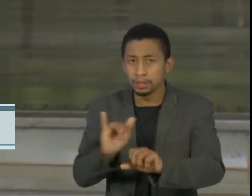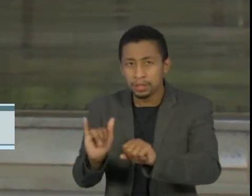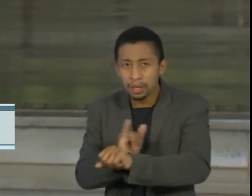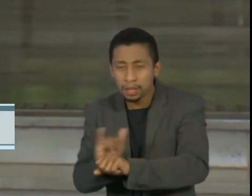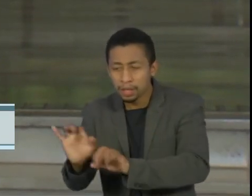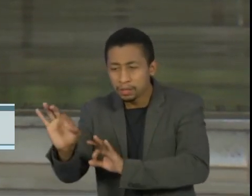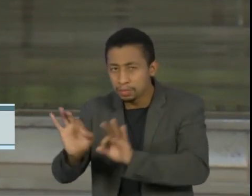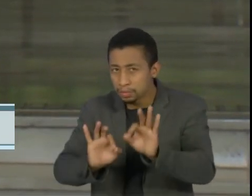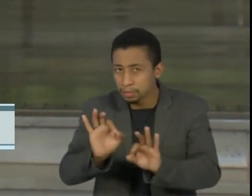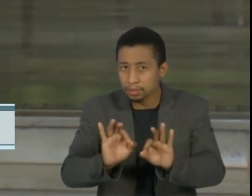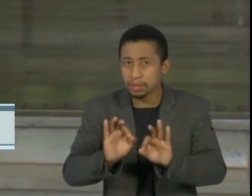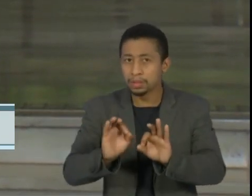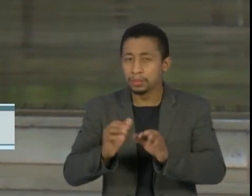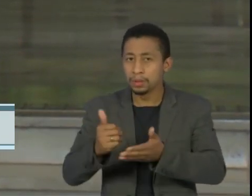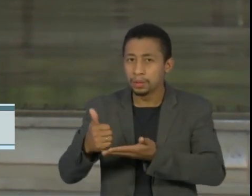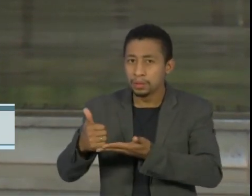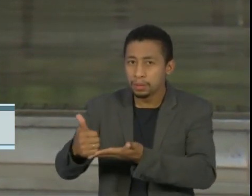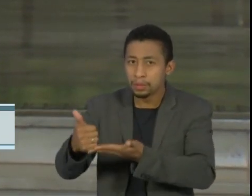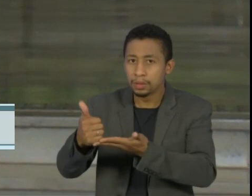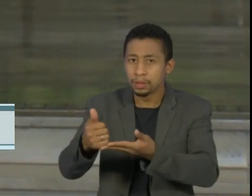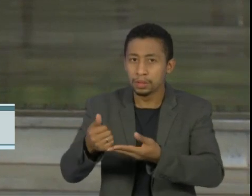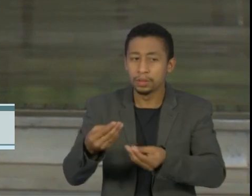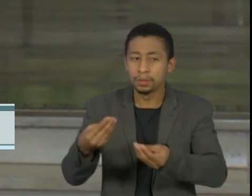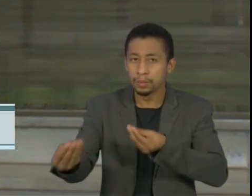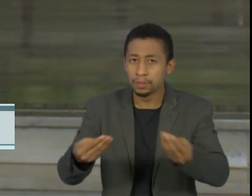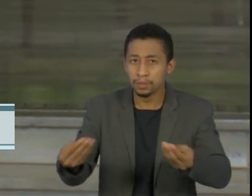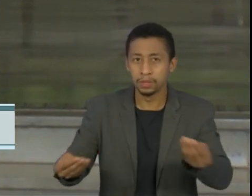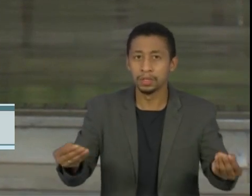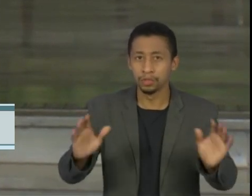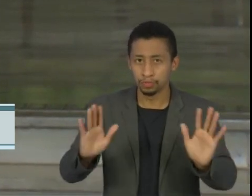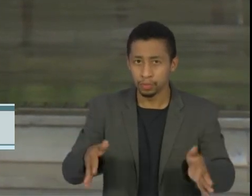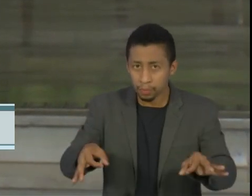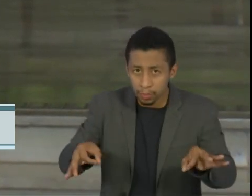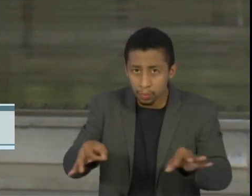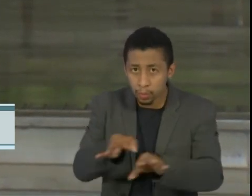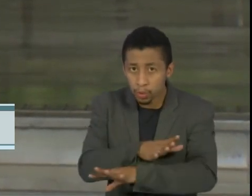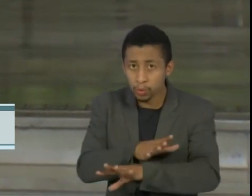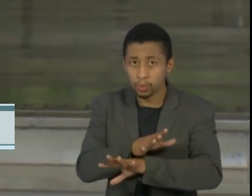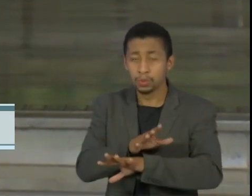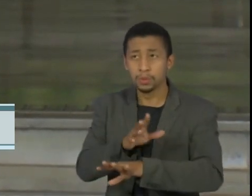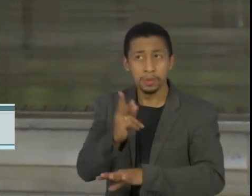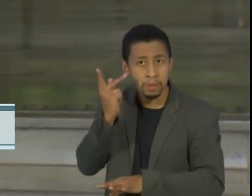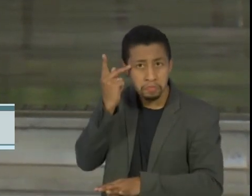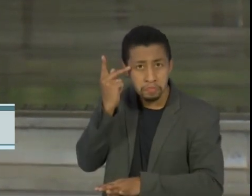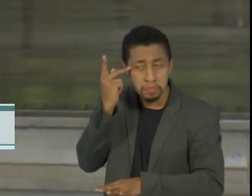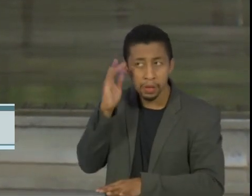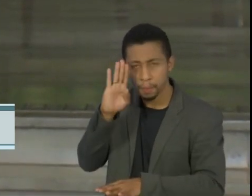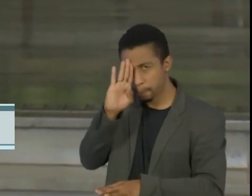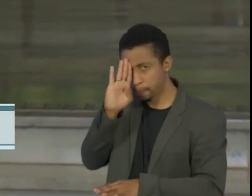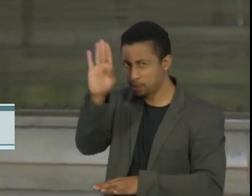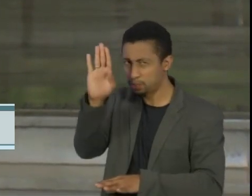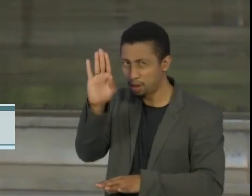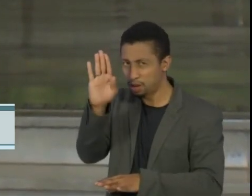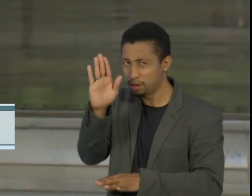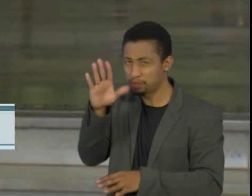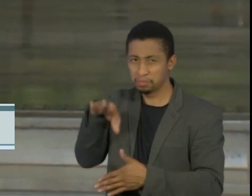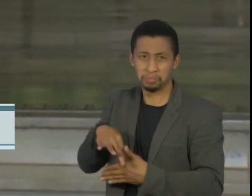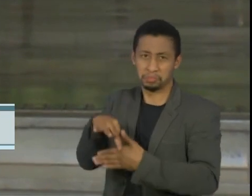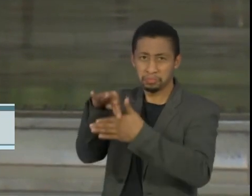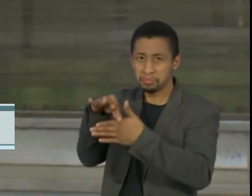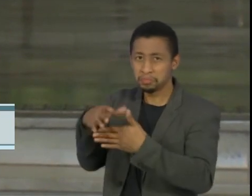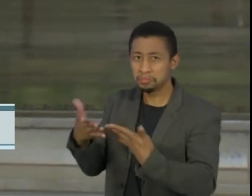relação à distribuição desse primeiro lote de vacinas, se a população paulista seria priorizada, se os grupos de